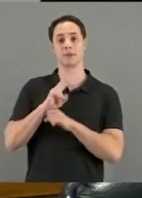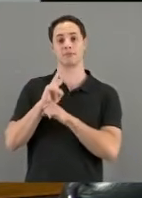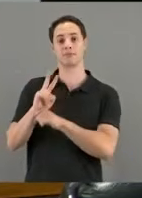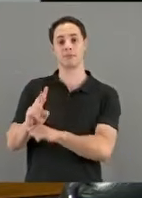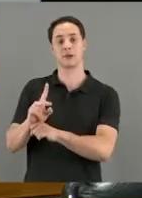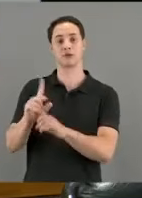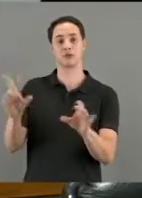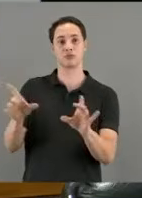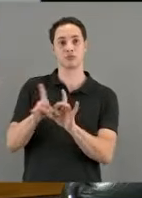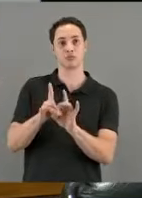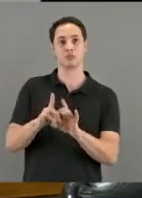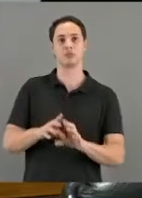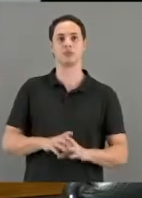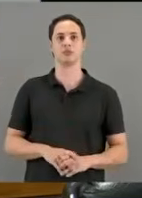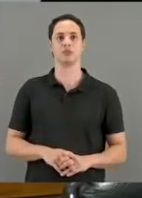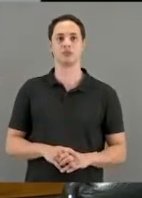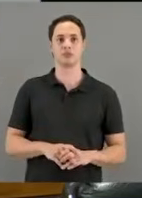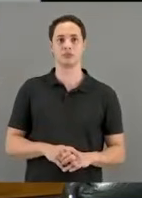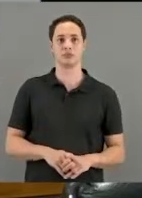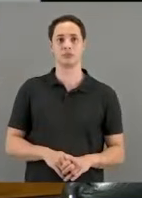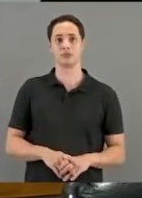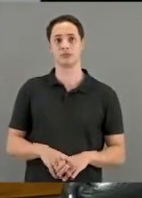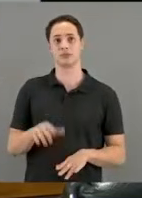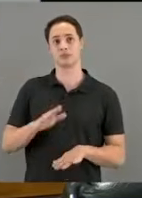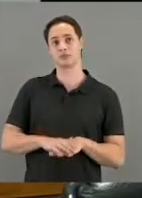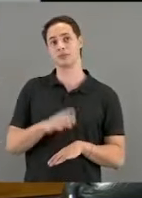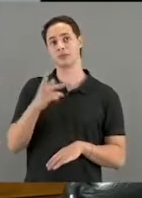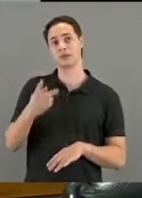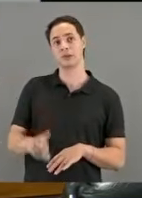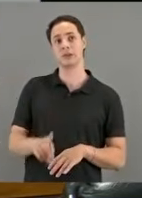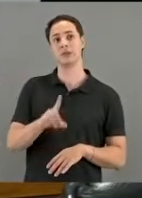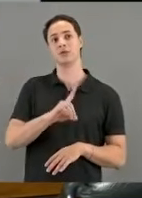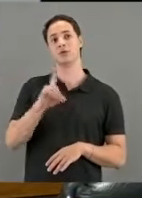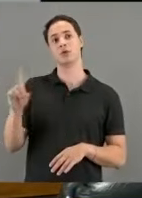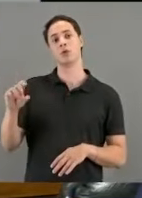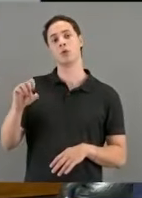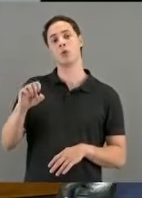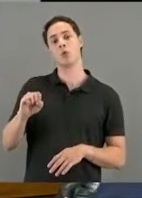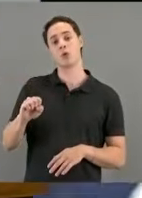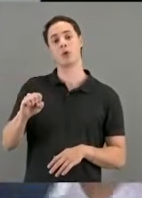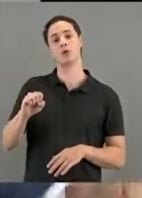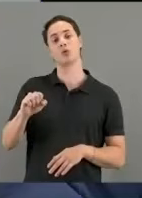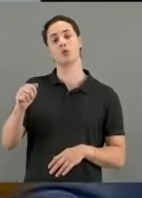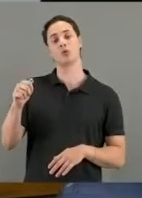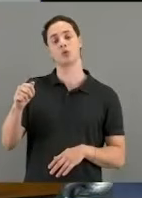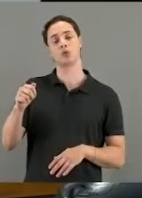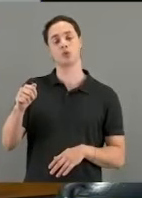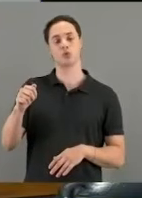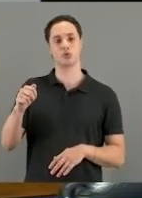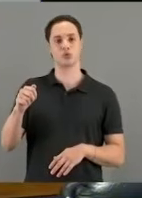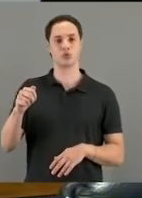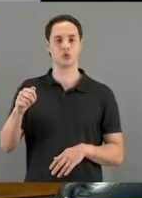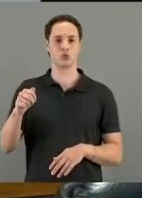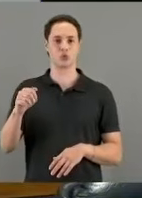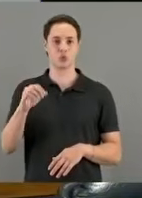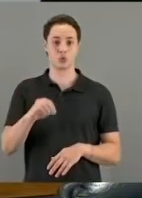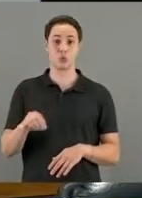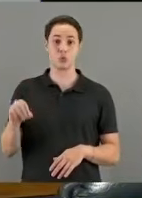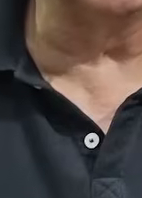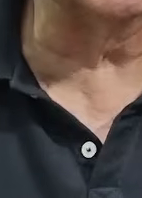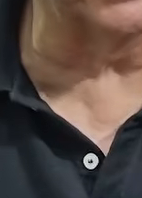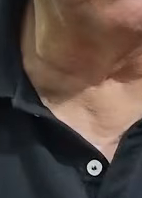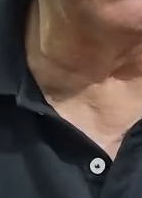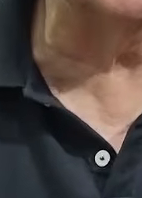aqui. Está aqui. 8/10. Então, senhor presidente, as provas são